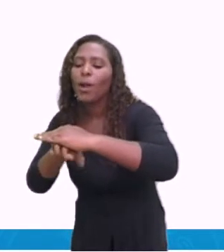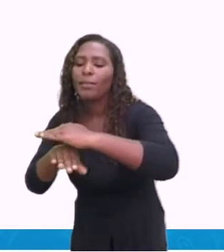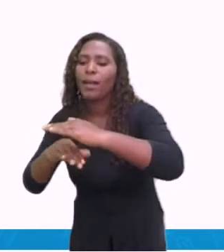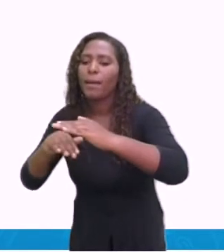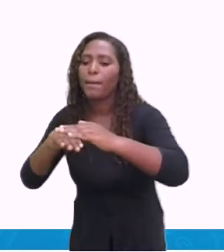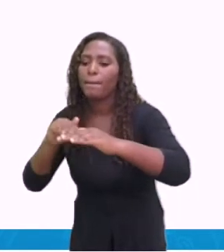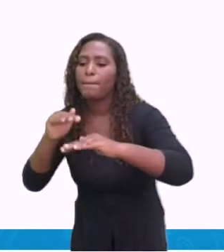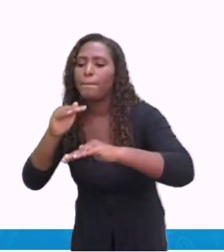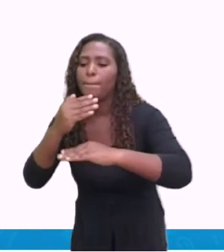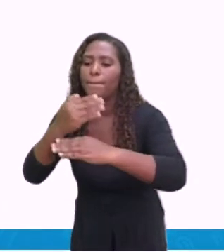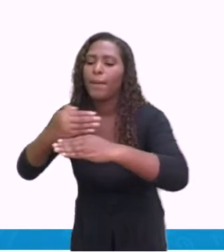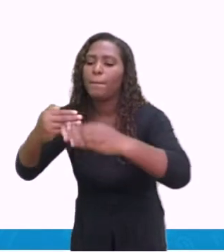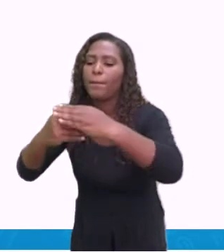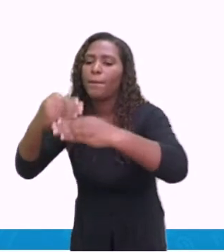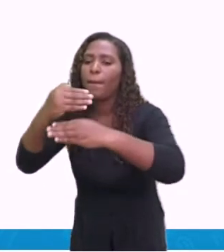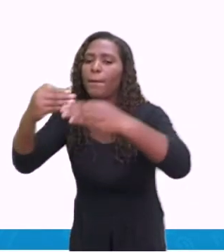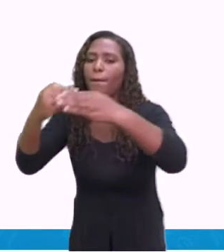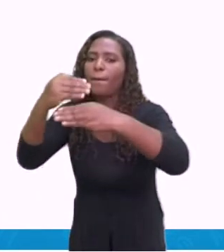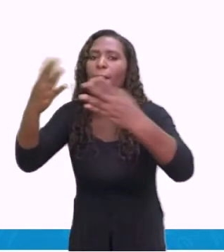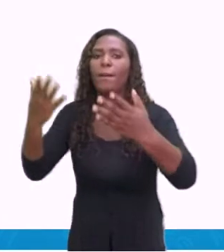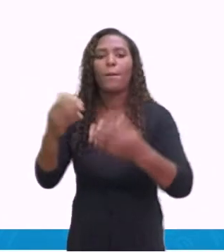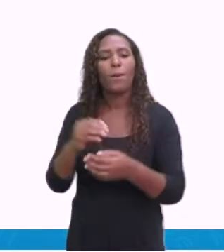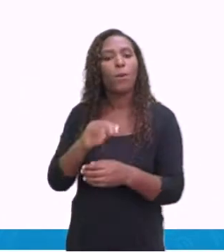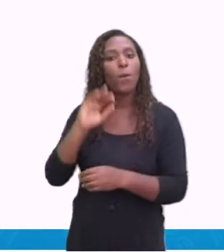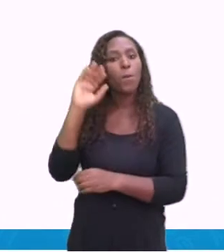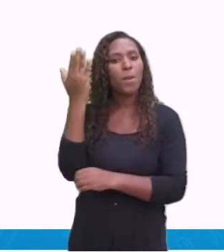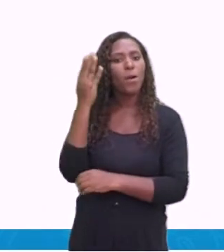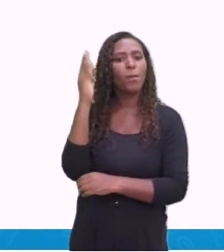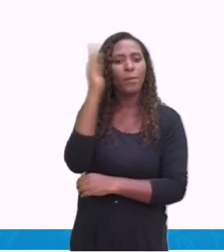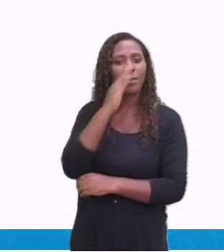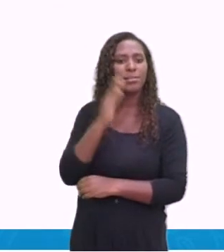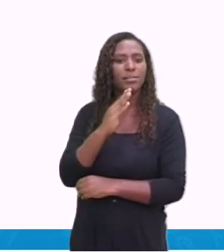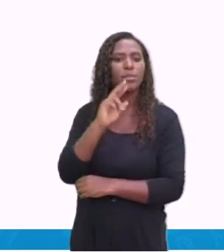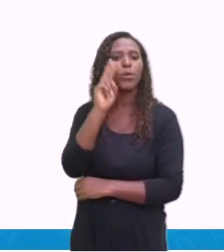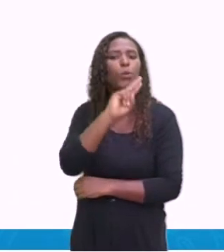de apoio de navegação, tendo o nome de